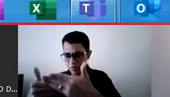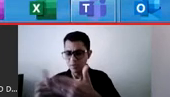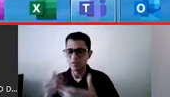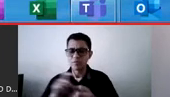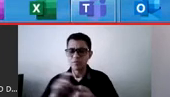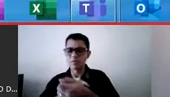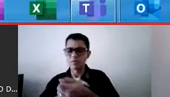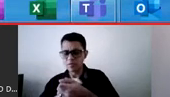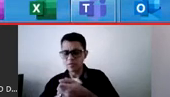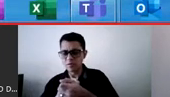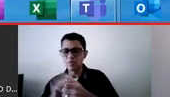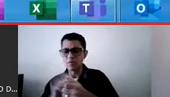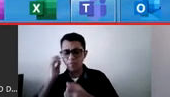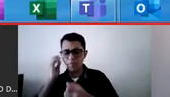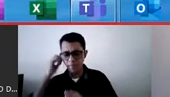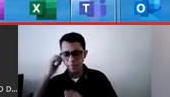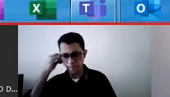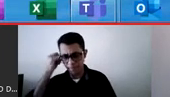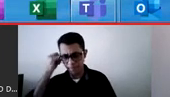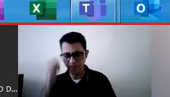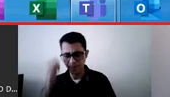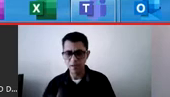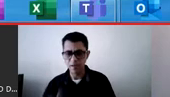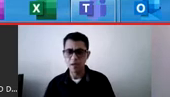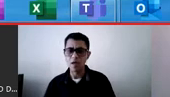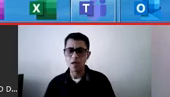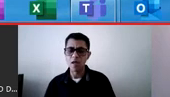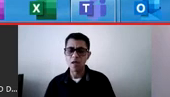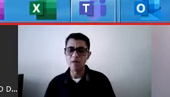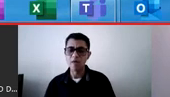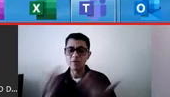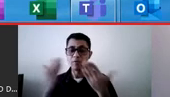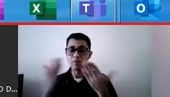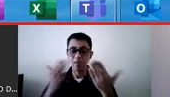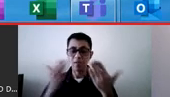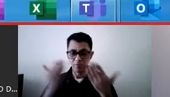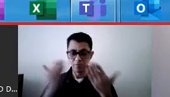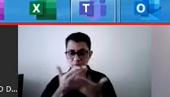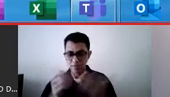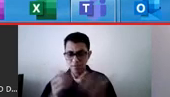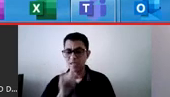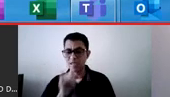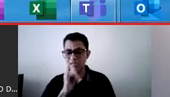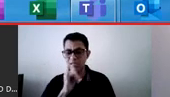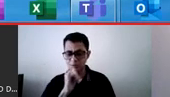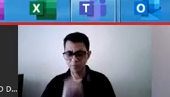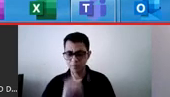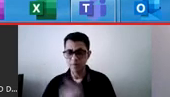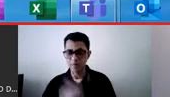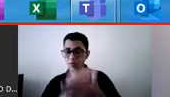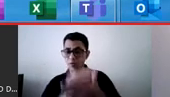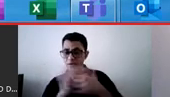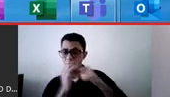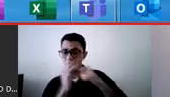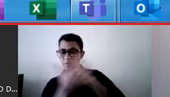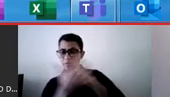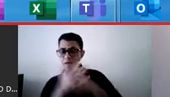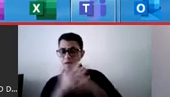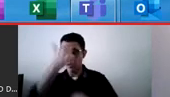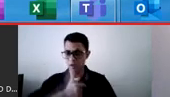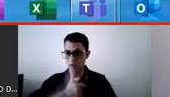o isolamento social. É, eu vou dar um parecer bem pessoal agora, tá? É, no começo da pandemia, eu fiquei muito